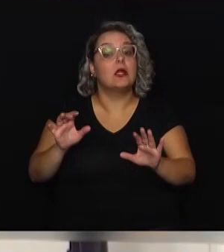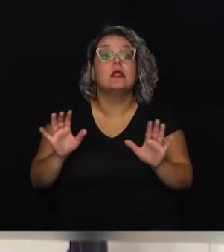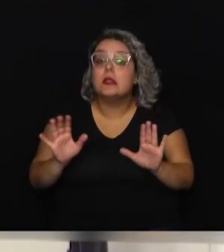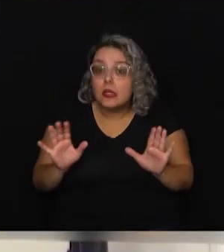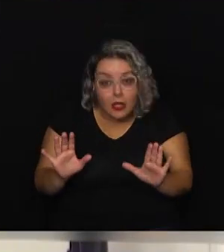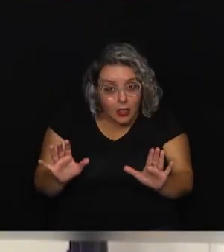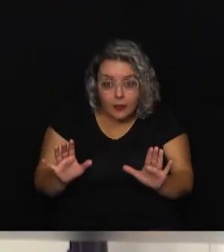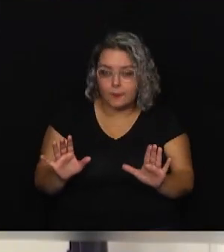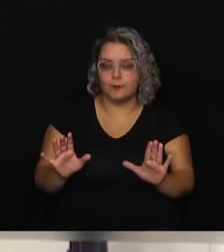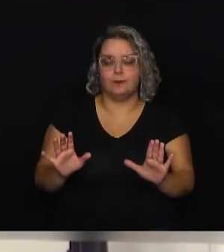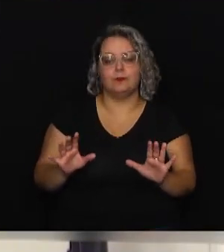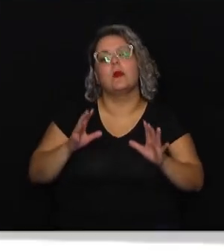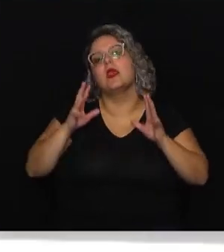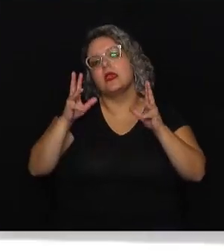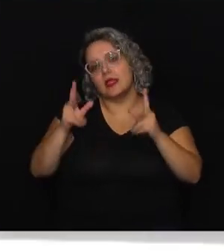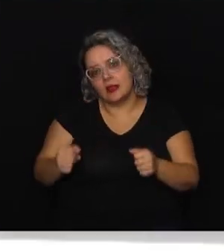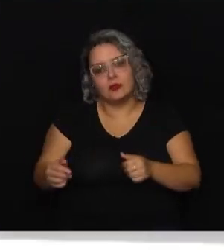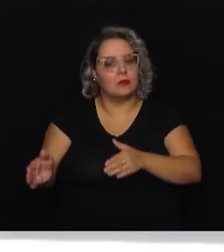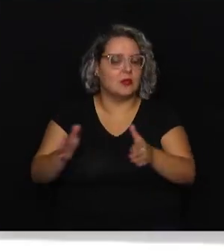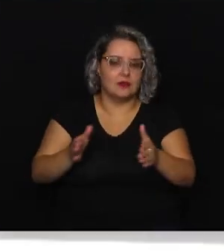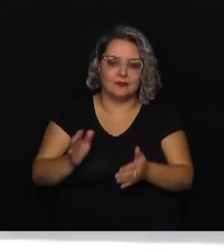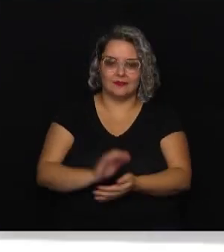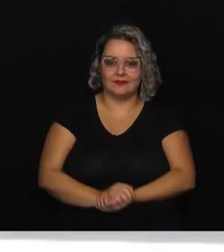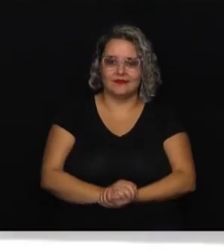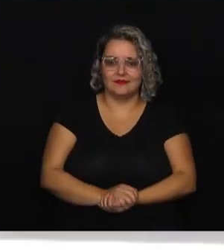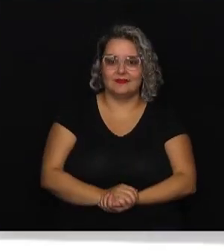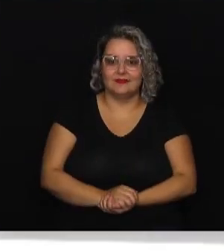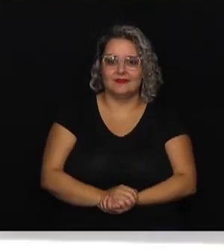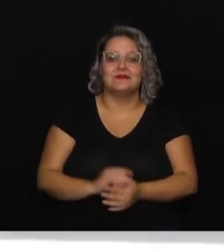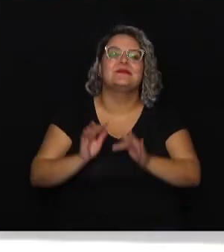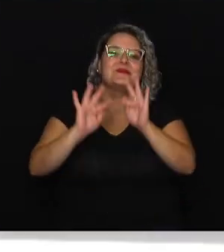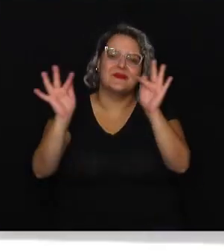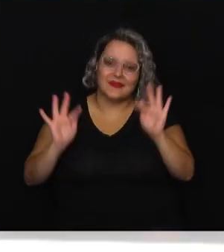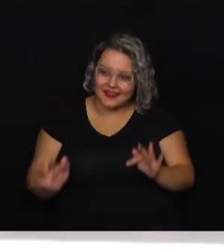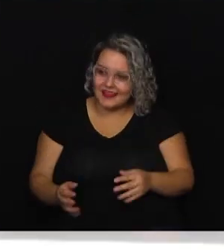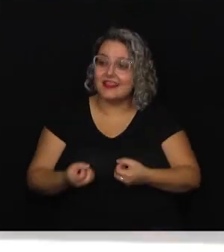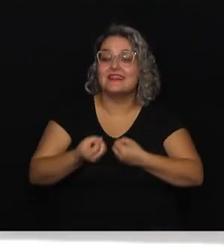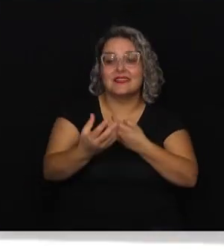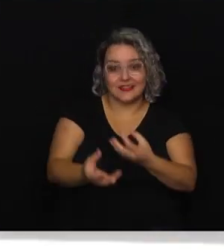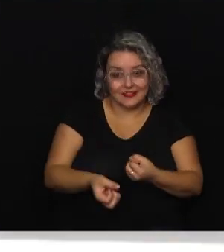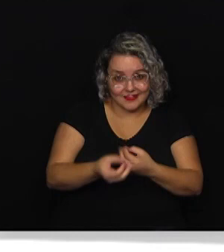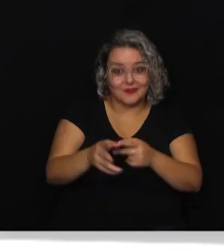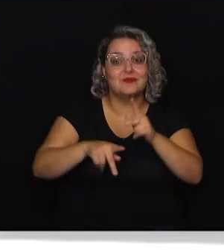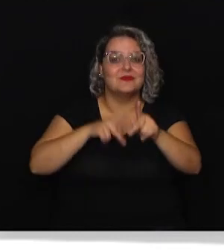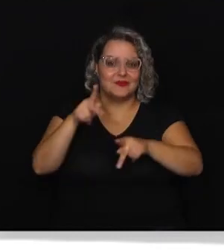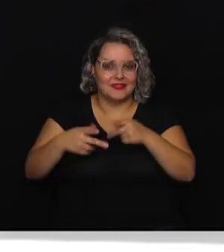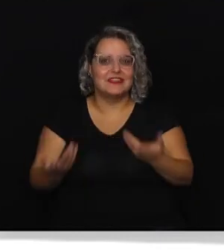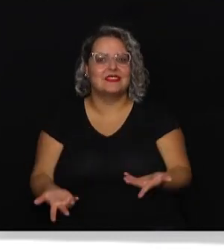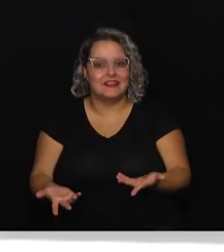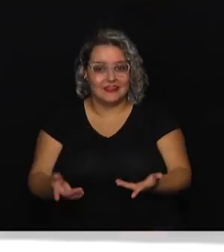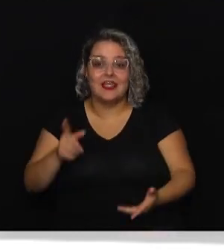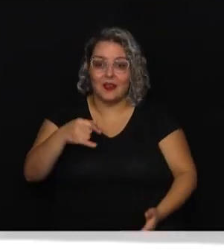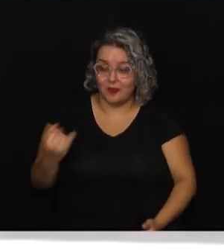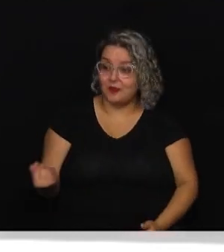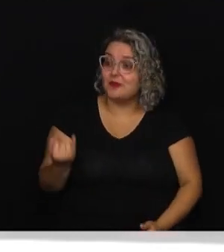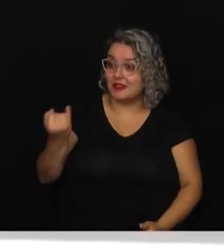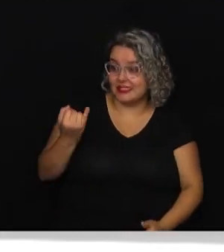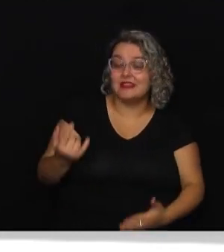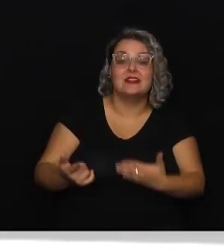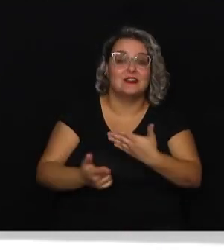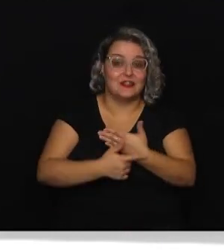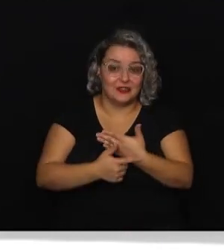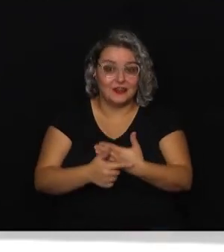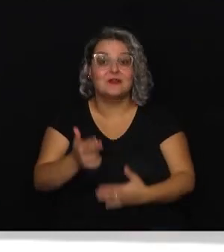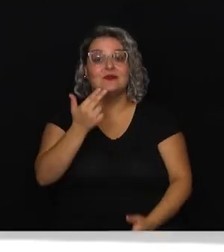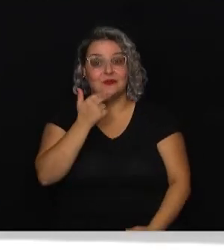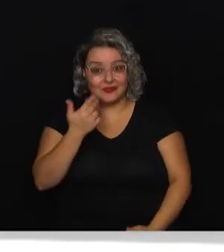E é totalmente acessível. E muito feliz de passar essas informações para a população, né? Isso que é importante, isso que é o papel do